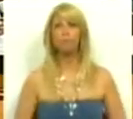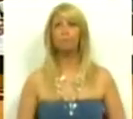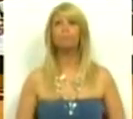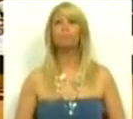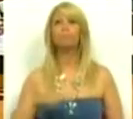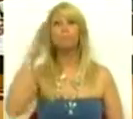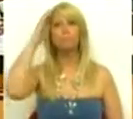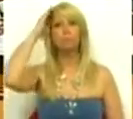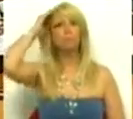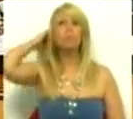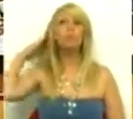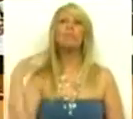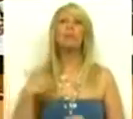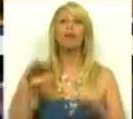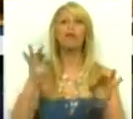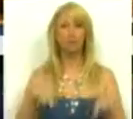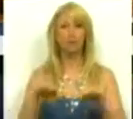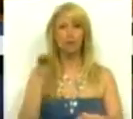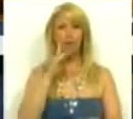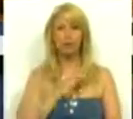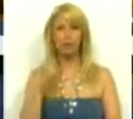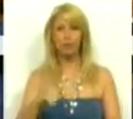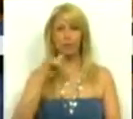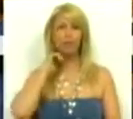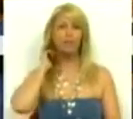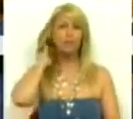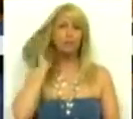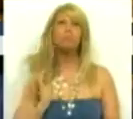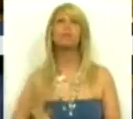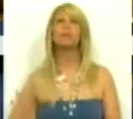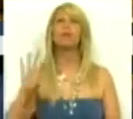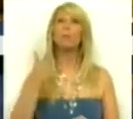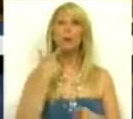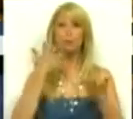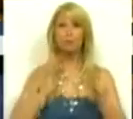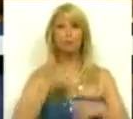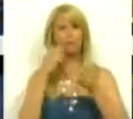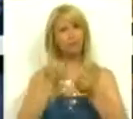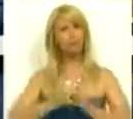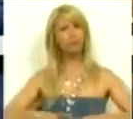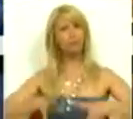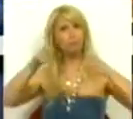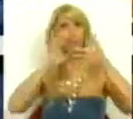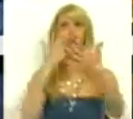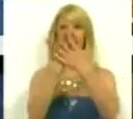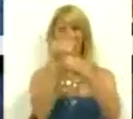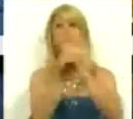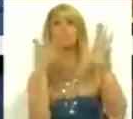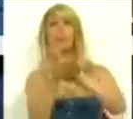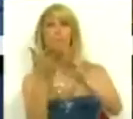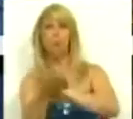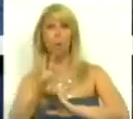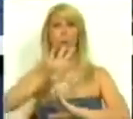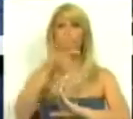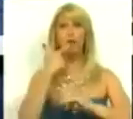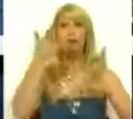Para terminar, Sr. Deputado. Para terminar, Sra. Presidente. O país precisa de crescer para gerar emprego. O país precisa de